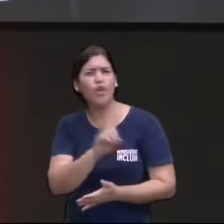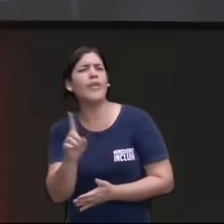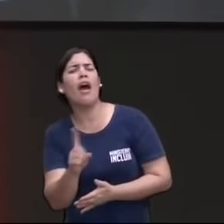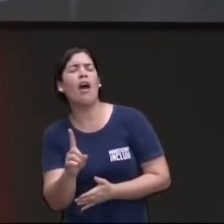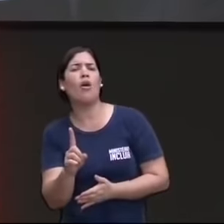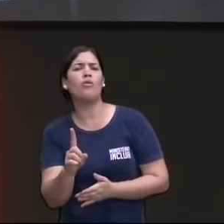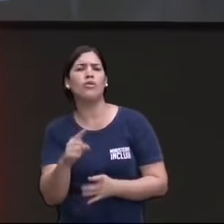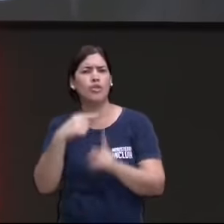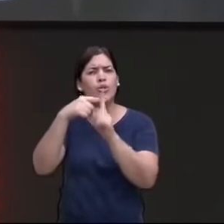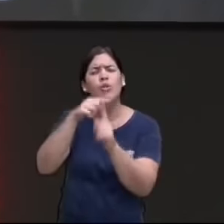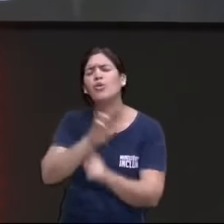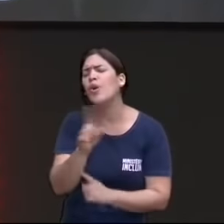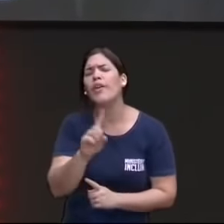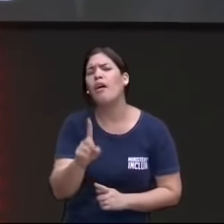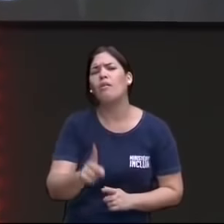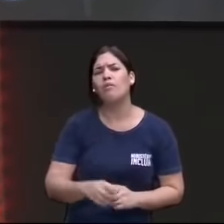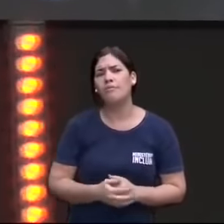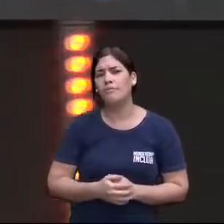cruz ou não?